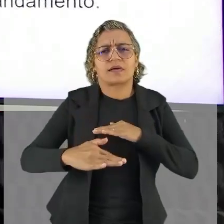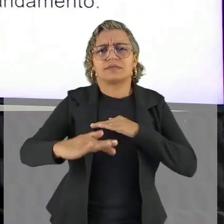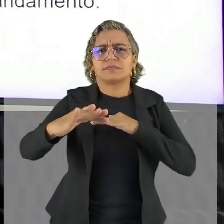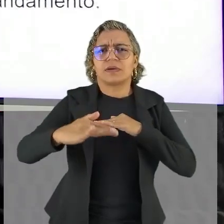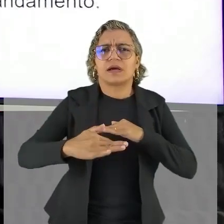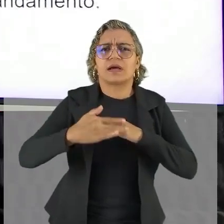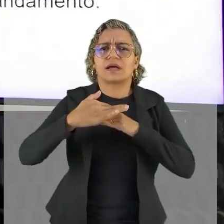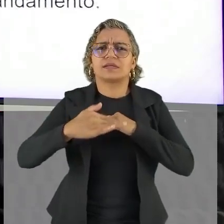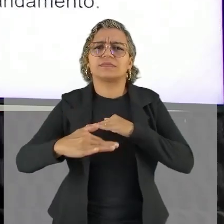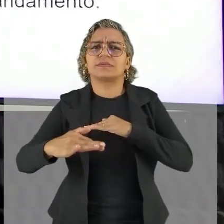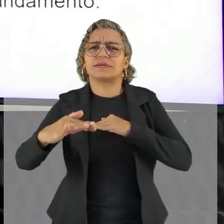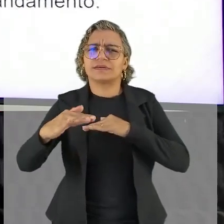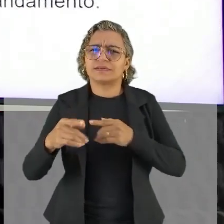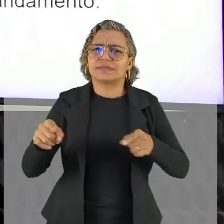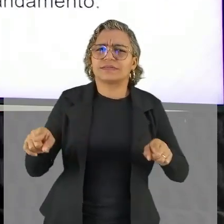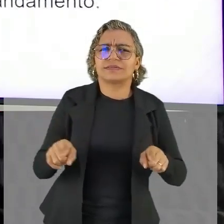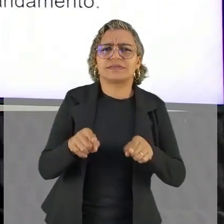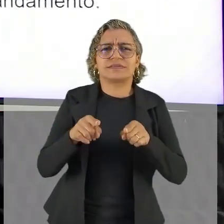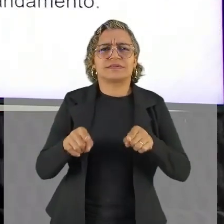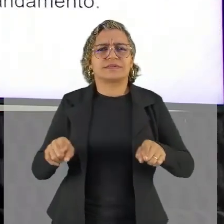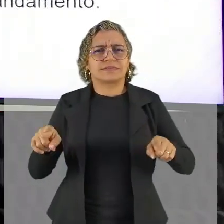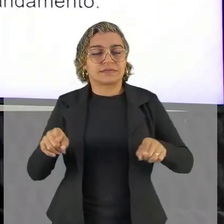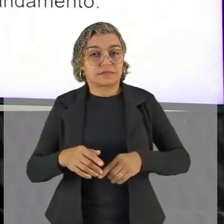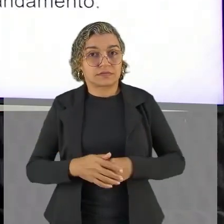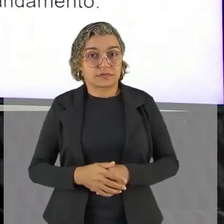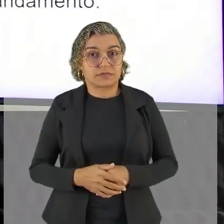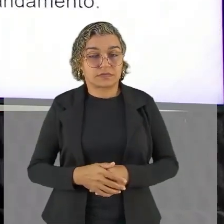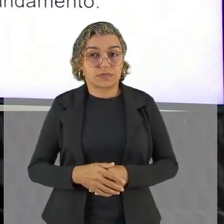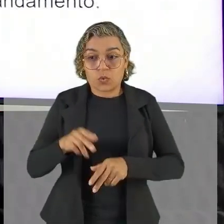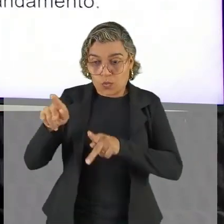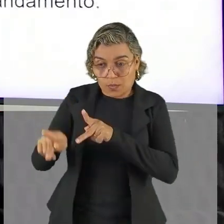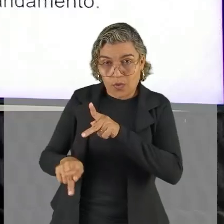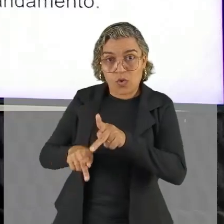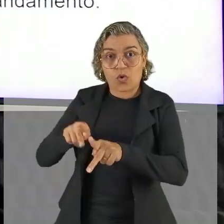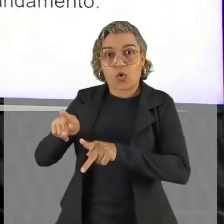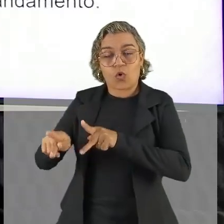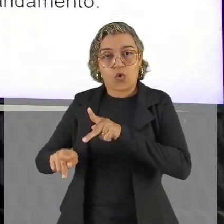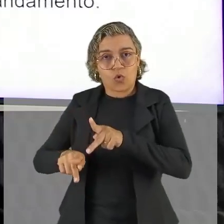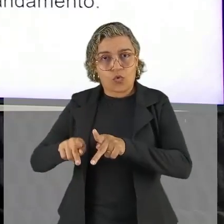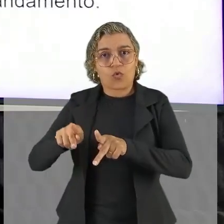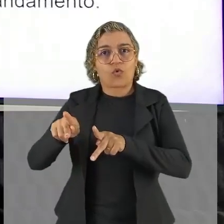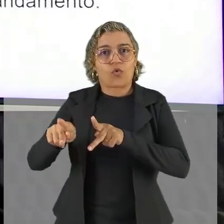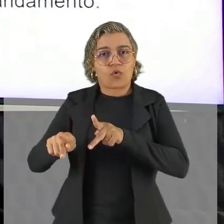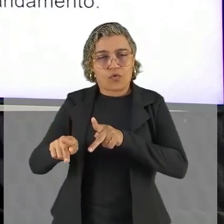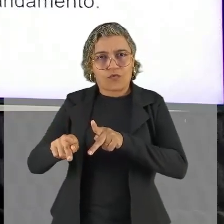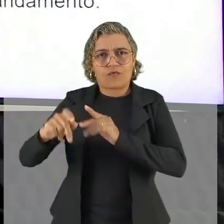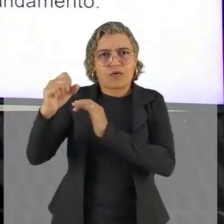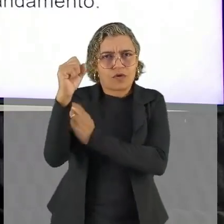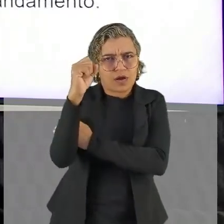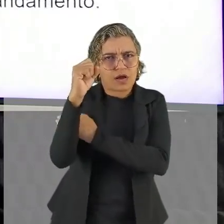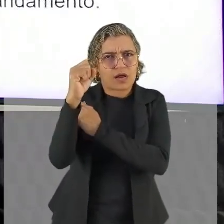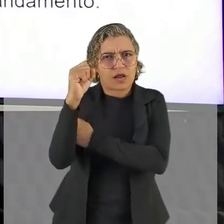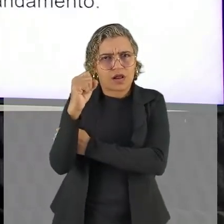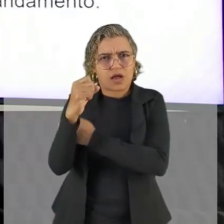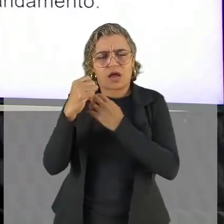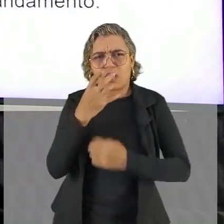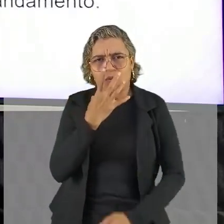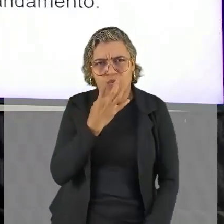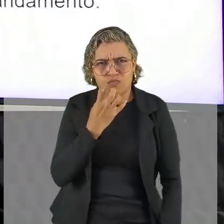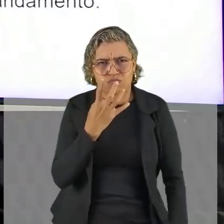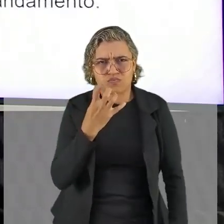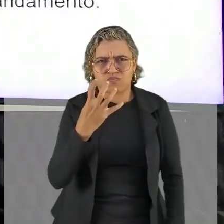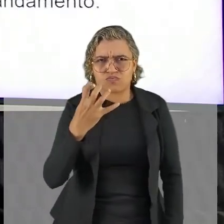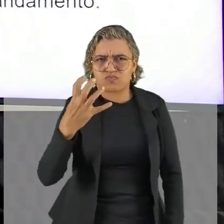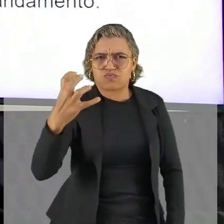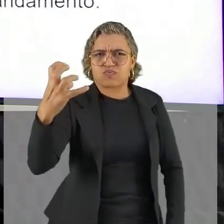Ouviram do Ipiranga as margens plácidas. Do povo heróico, o brado retumbante, está na ordem indireta. Porque